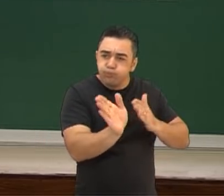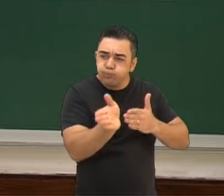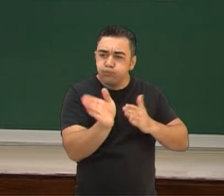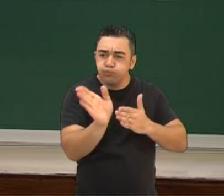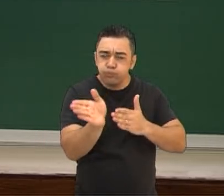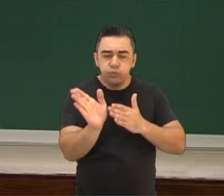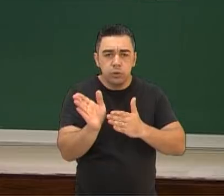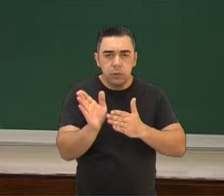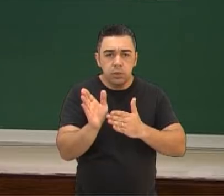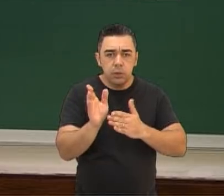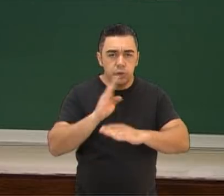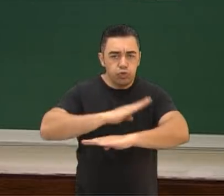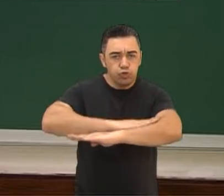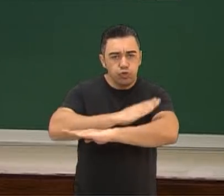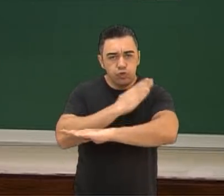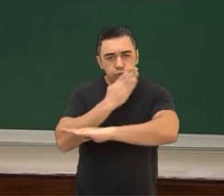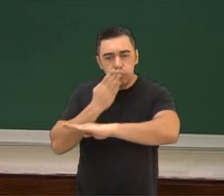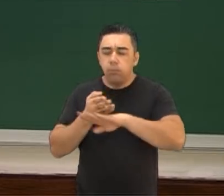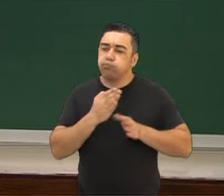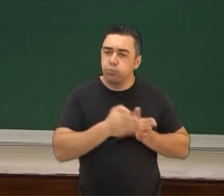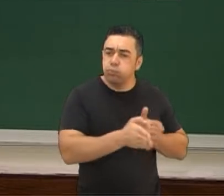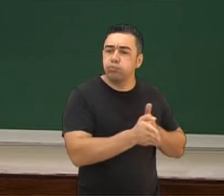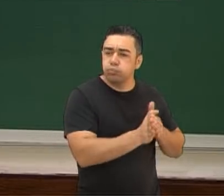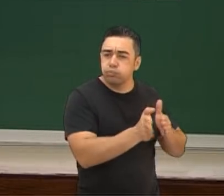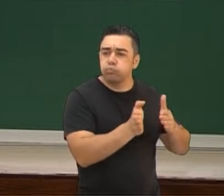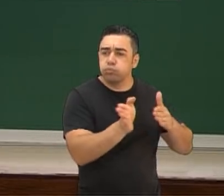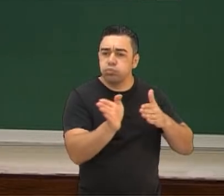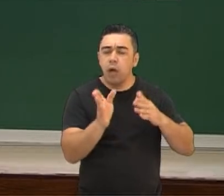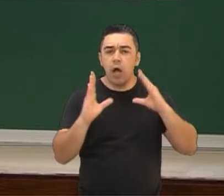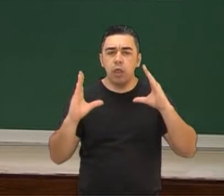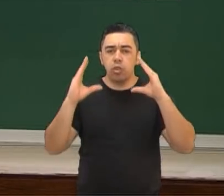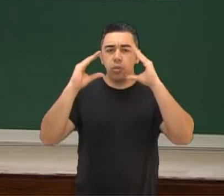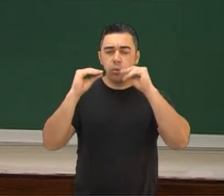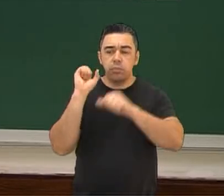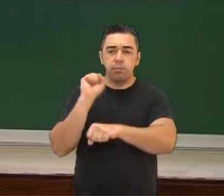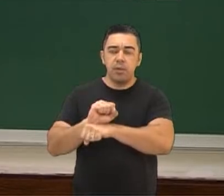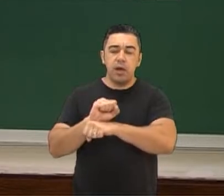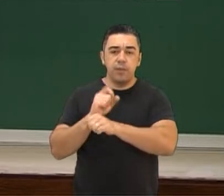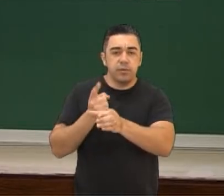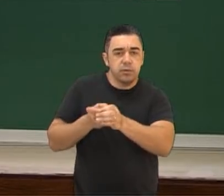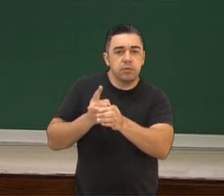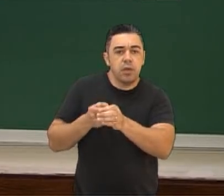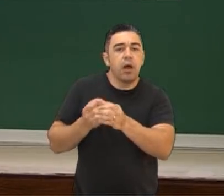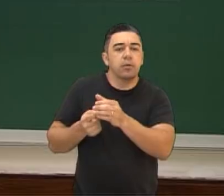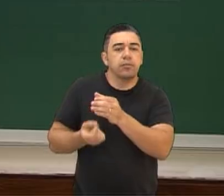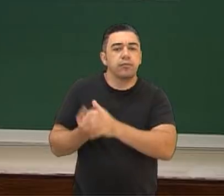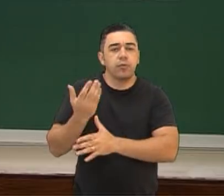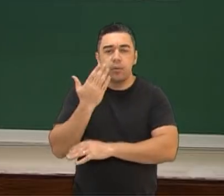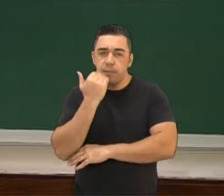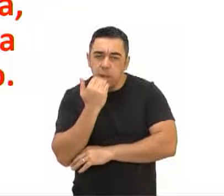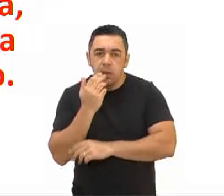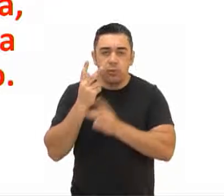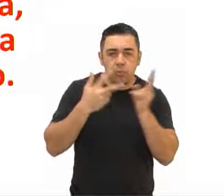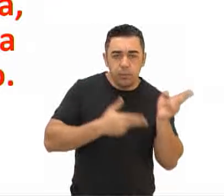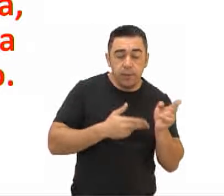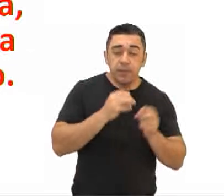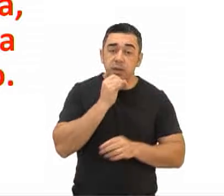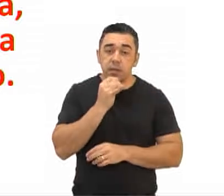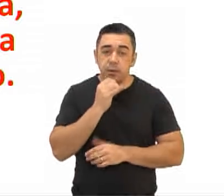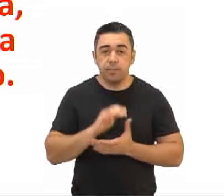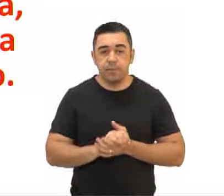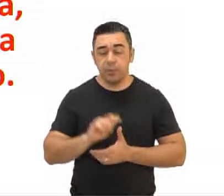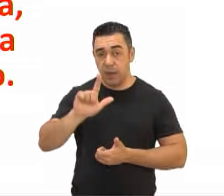eles paravam à noite e ali acabou surgindo, então, esses núcleos mais tarde, né? E aí exemplos ali de cidades